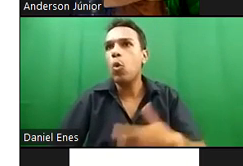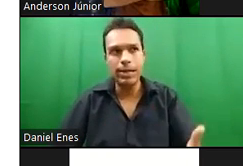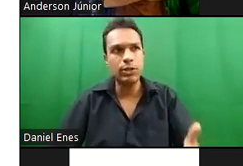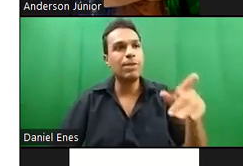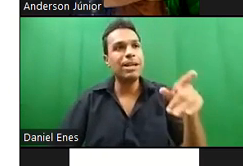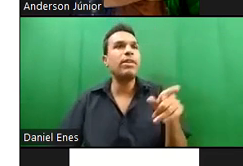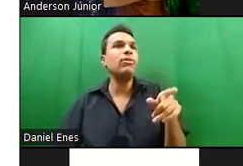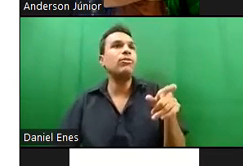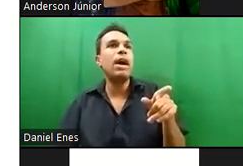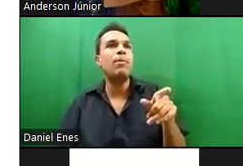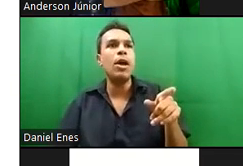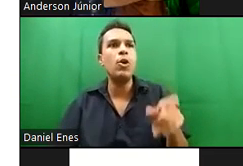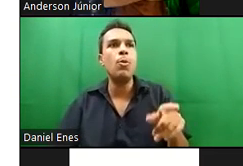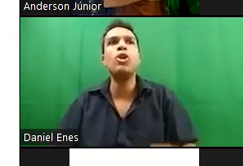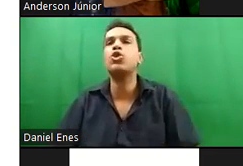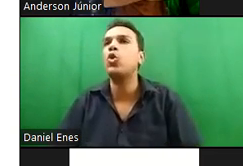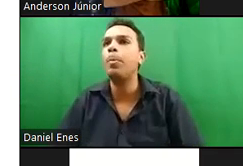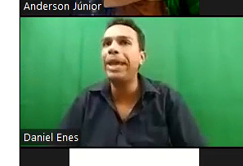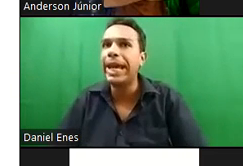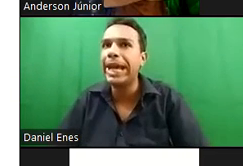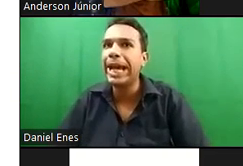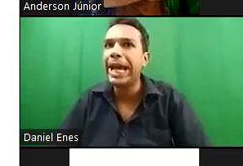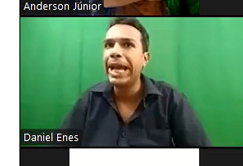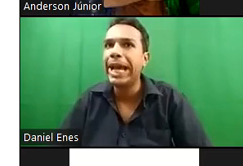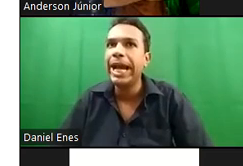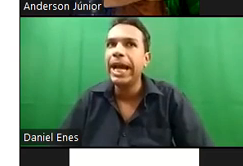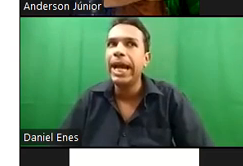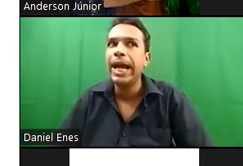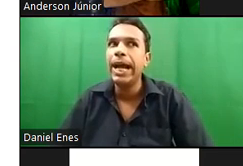qual, quantos, mas eu tenho verbo. Eu posso comer?